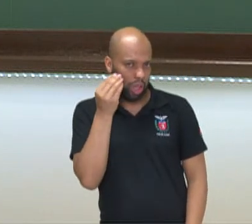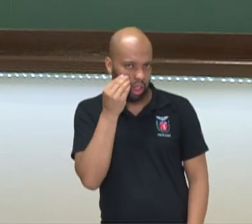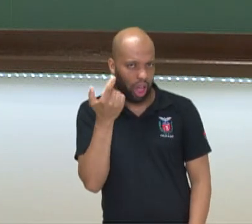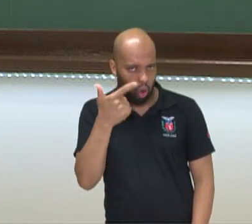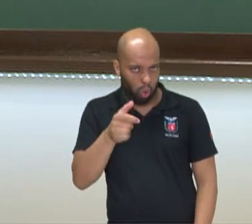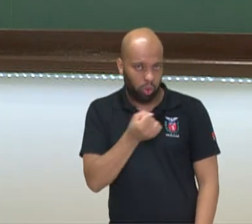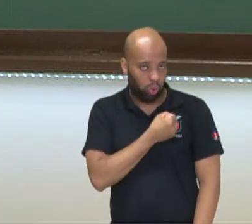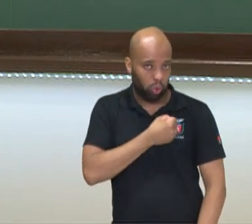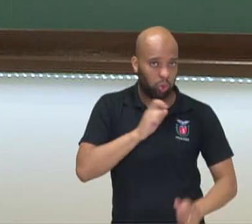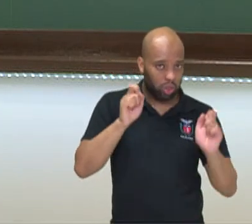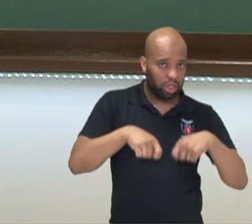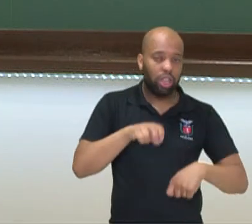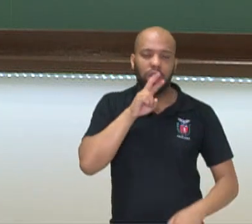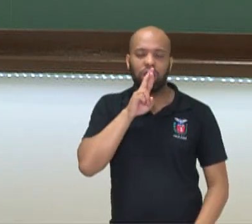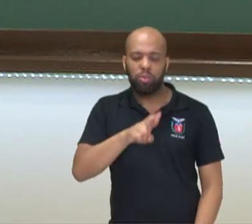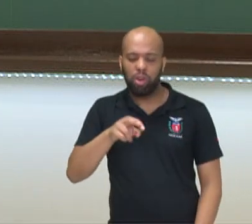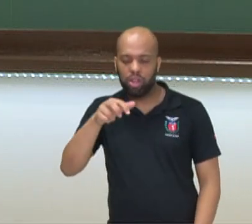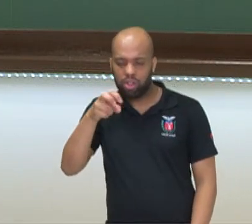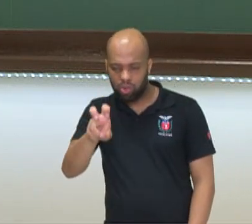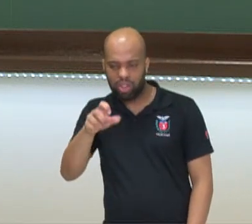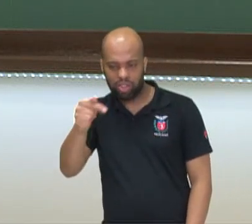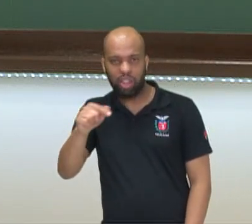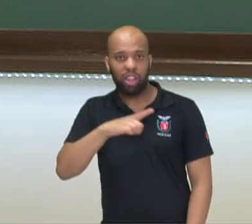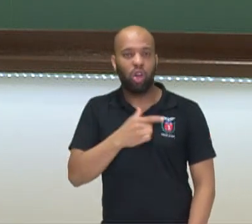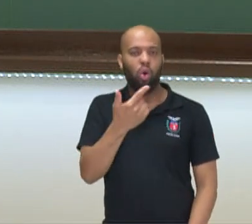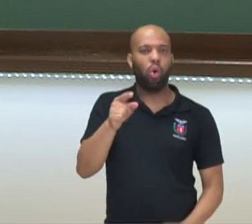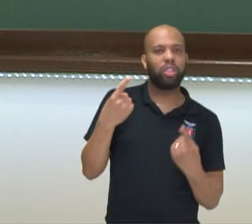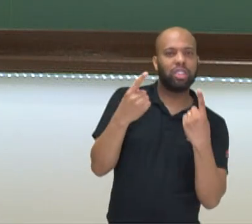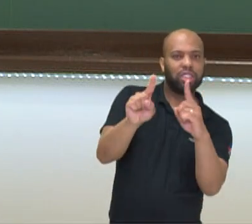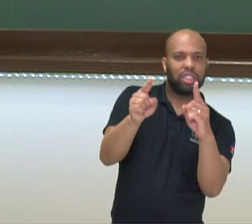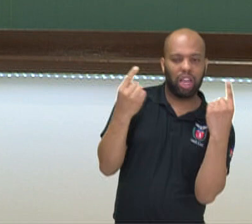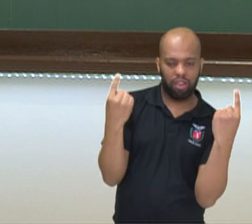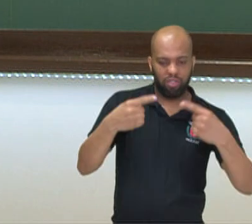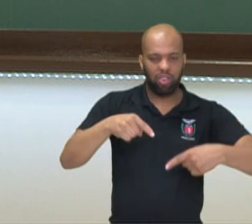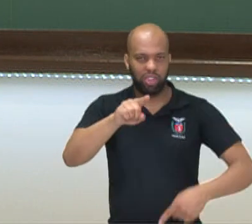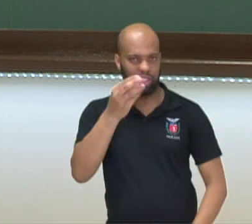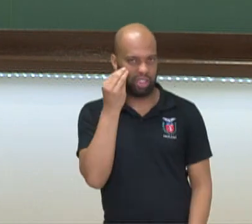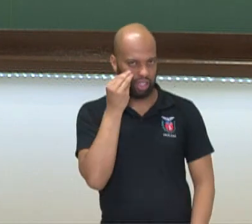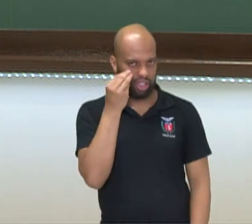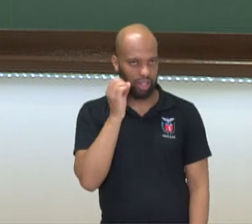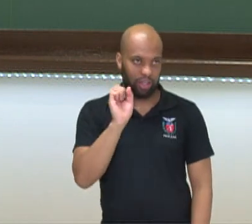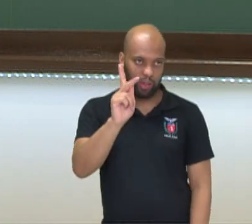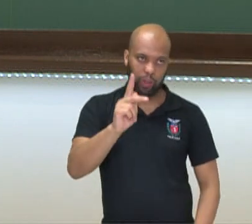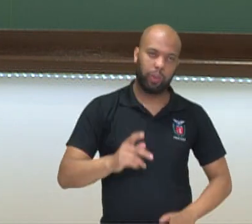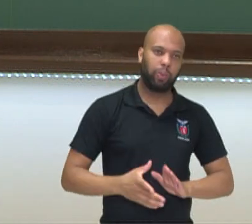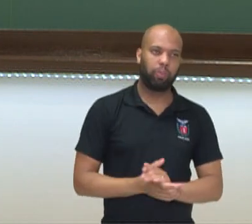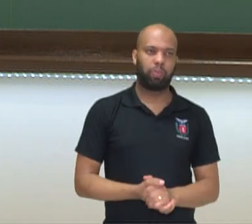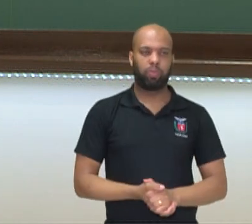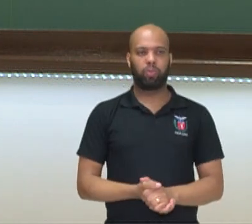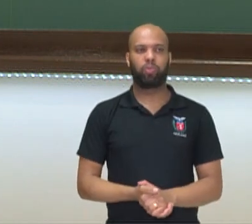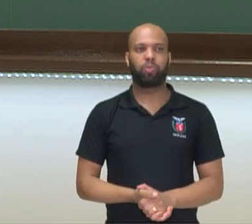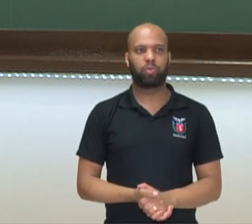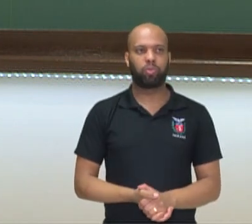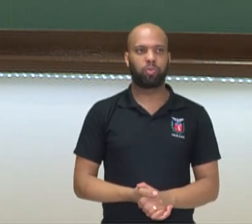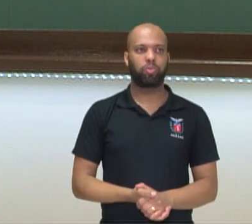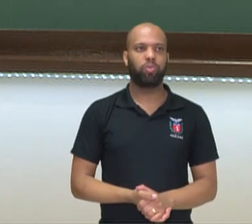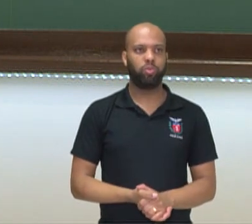numérico 57? Fica aí um outro desafio para você fazer, beleza? Então